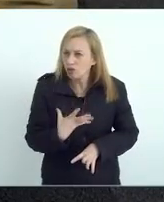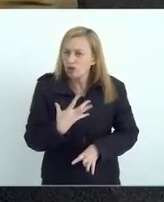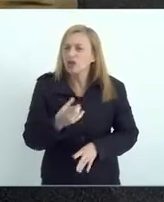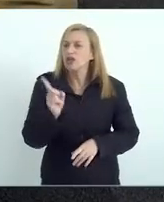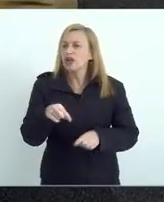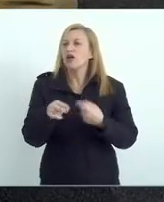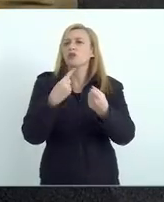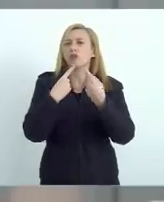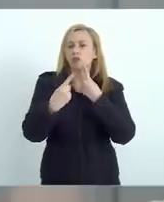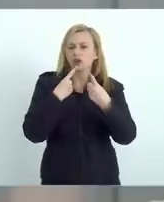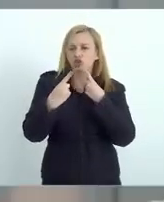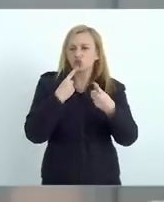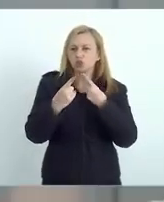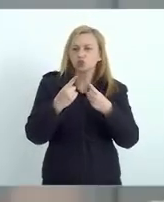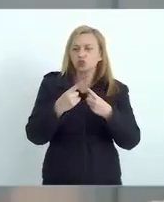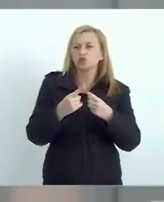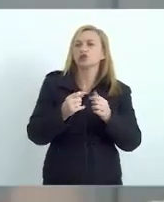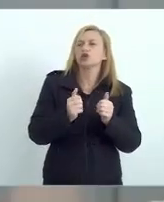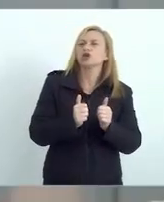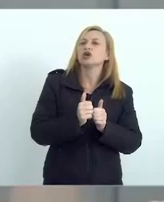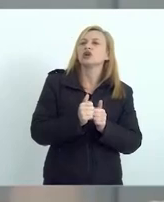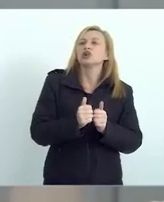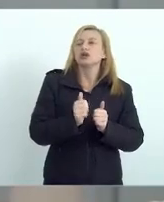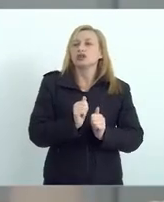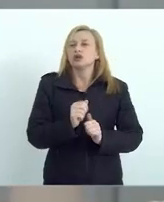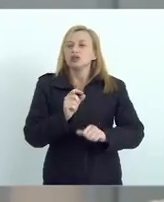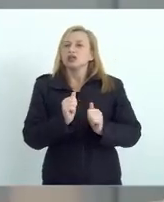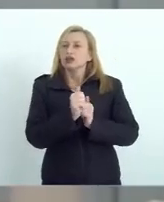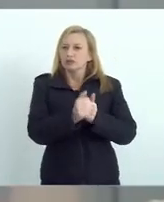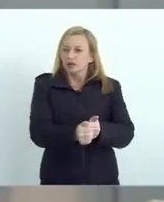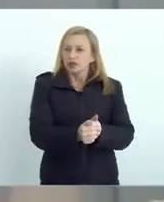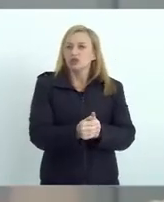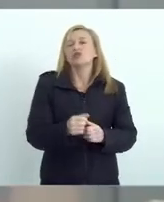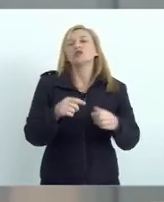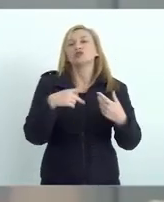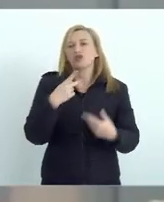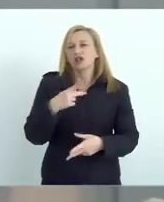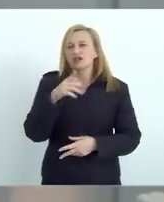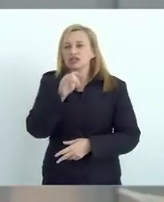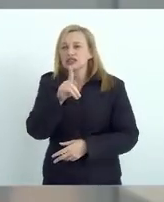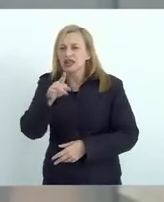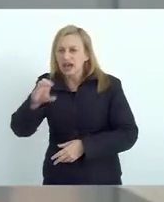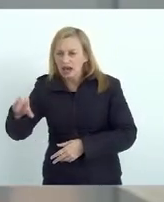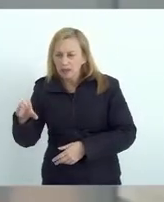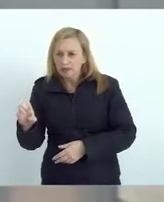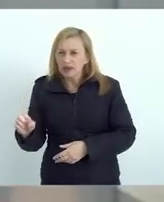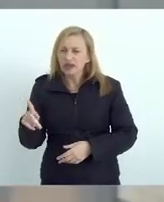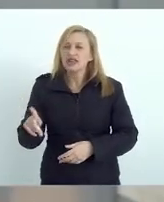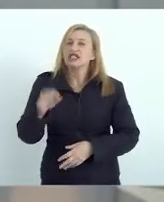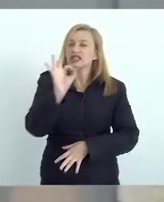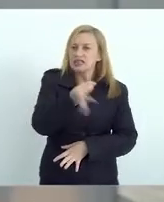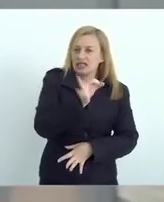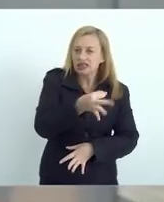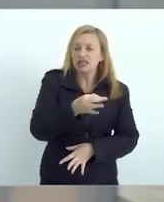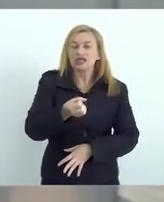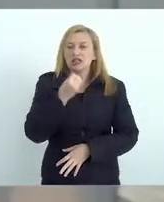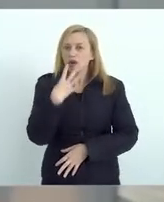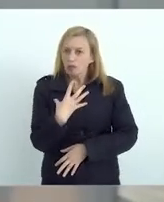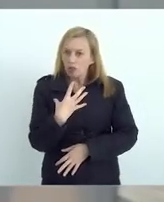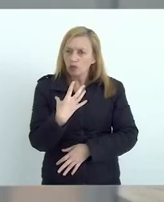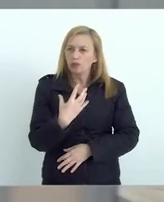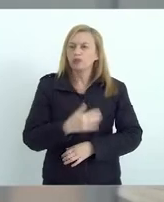esse é o momento de discussão e de encaminhamento de determinadas questões como fizemos audiência do CEAP saímos aqui para o encaminhamento que eu tenho certeza que será muito